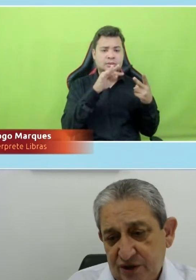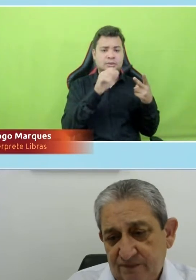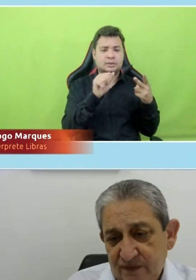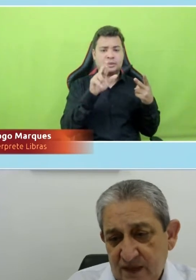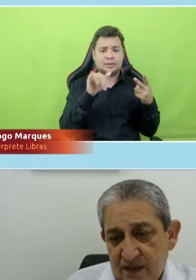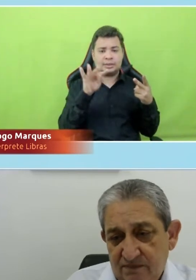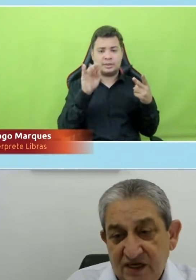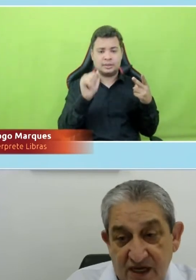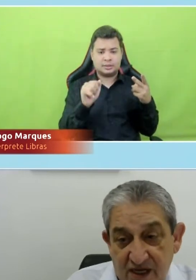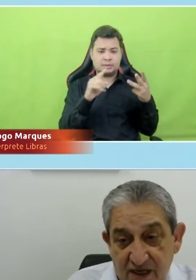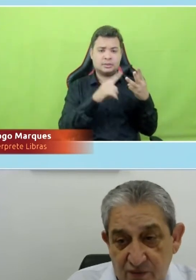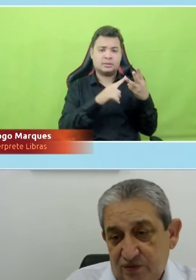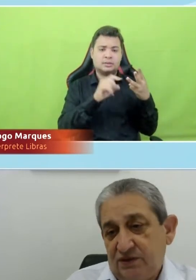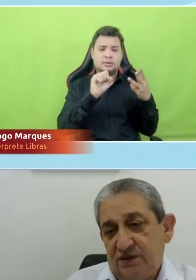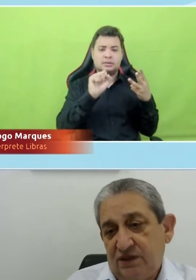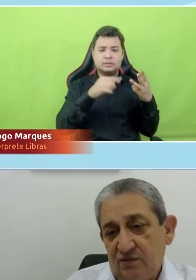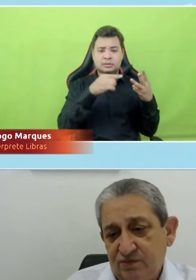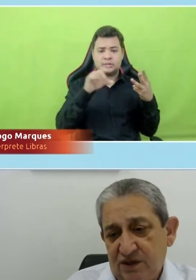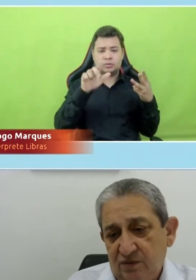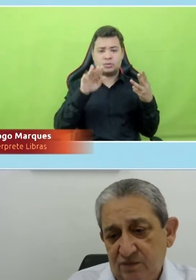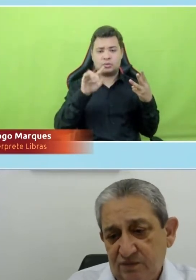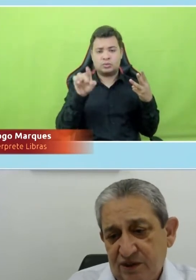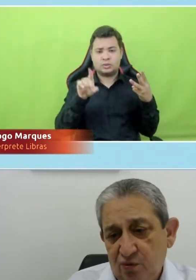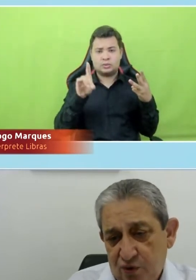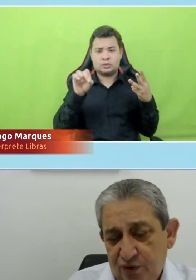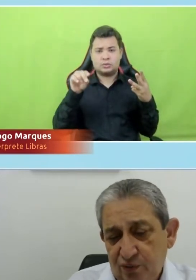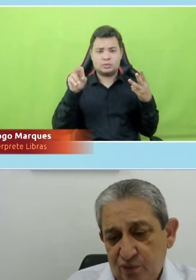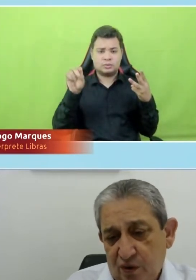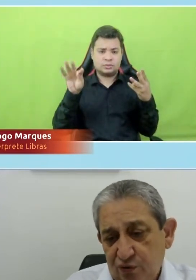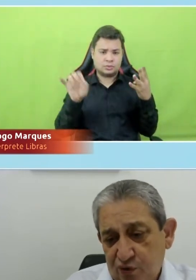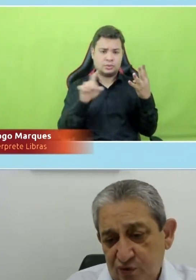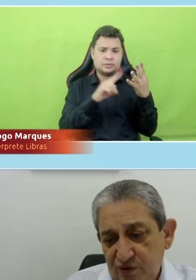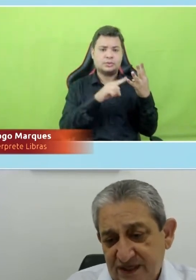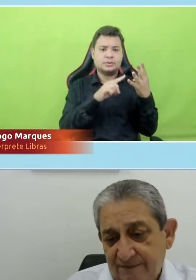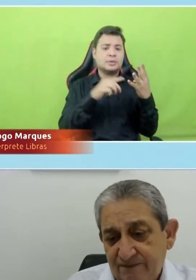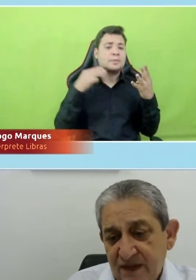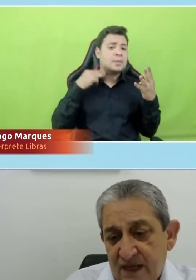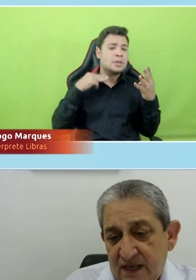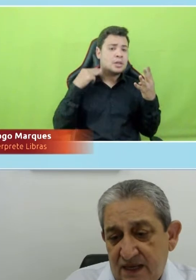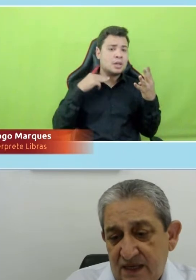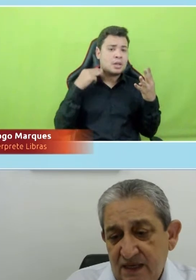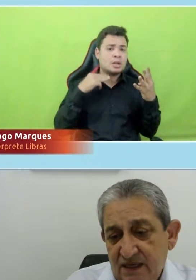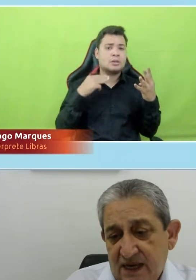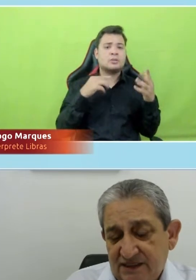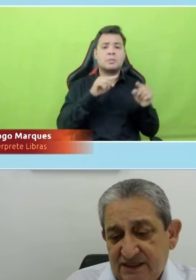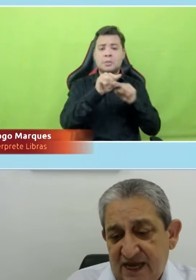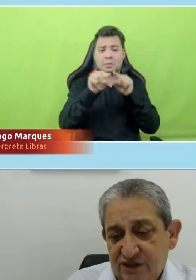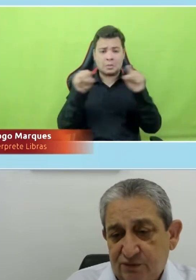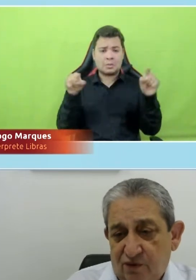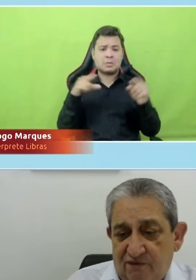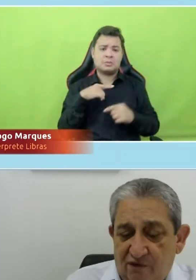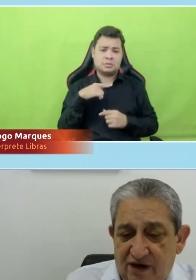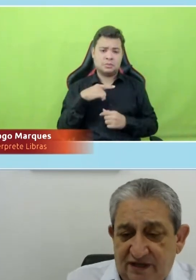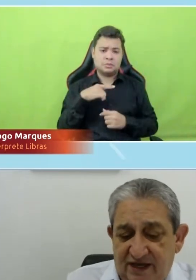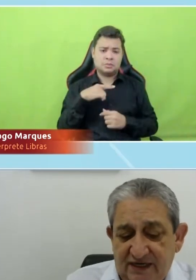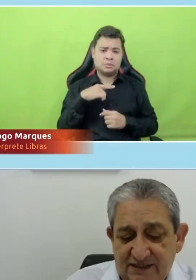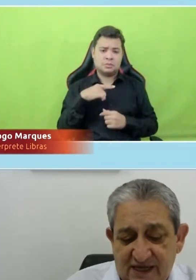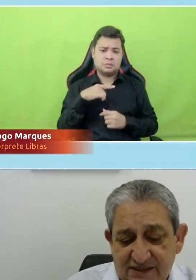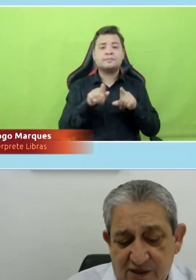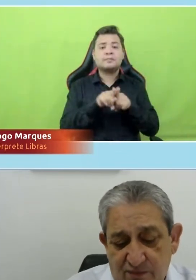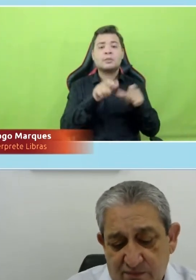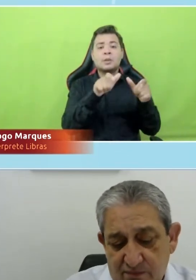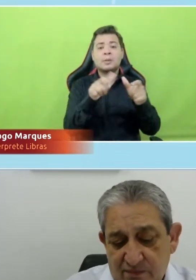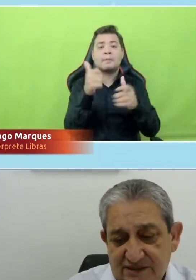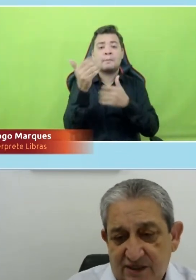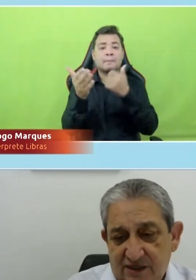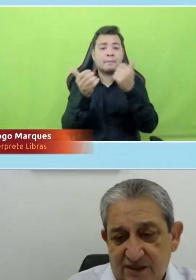Norte, Mineiros, então são 8 ao todo do estado. E as terras fora deles, né,